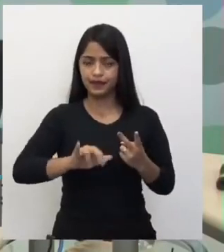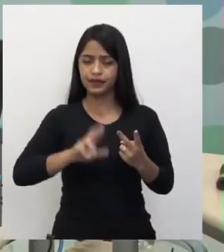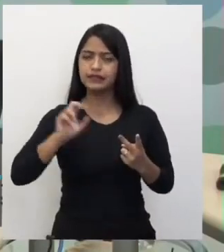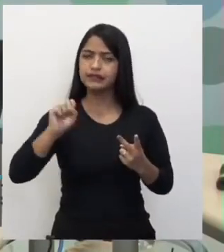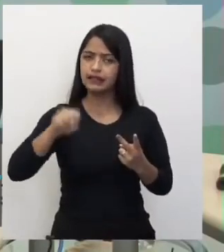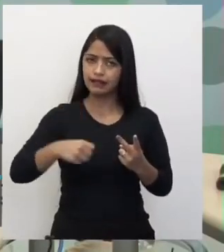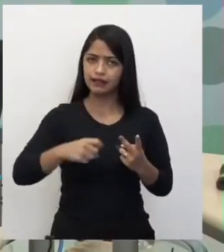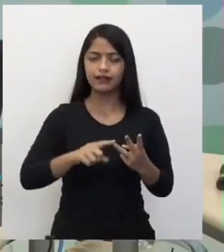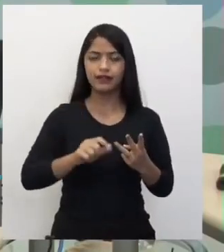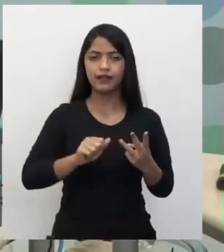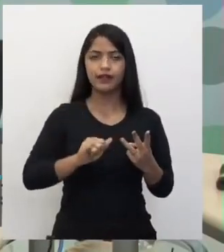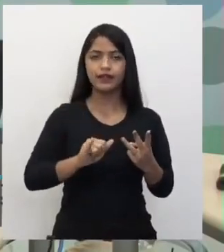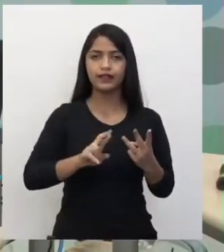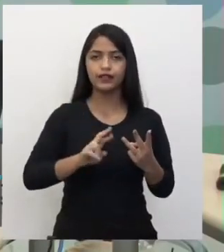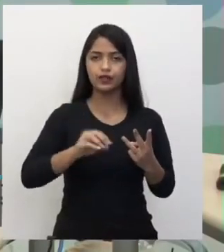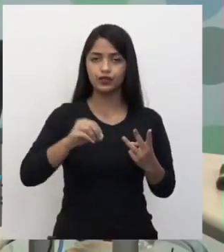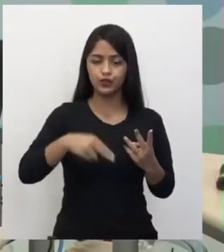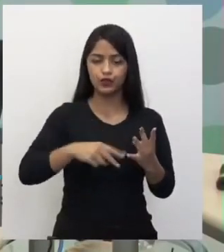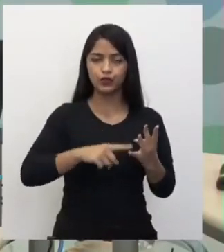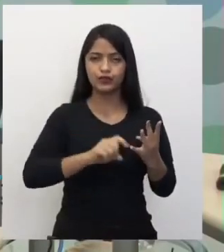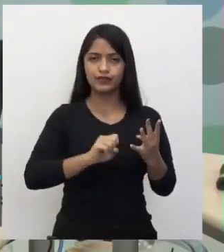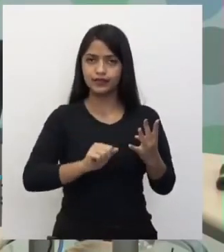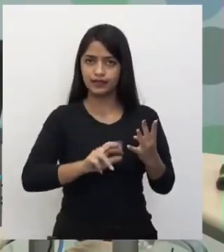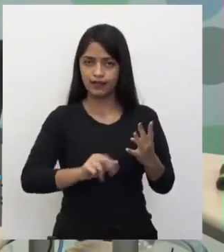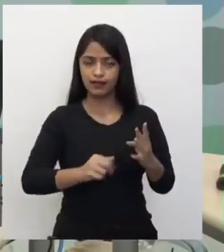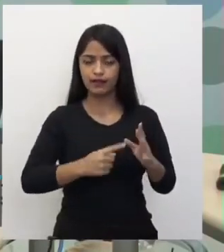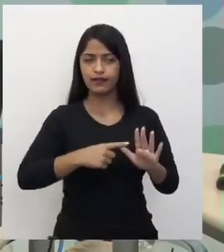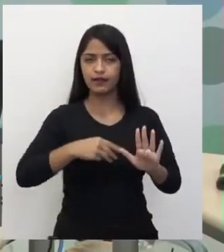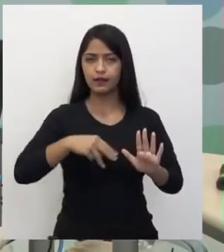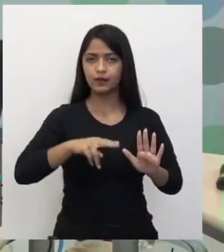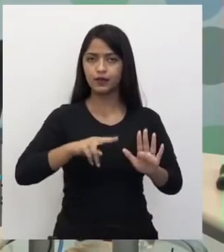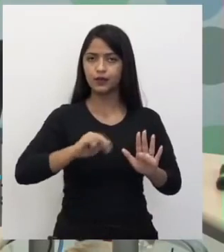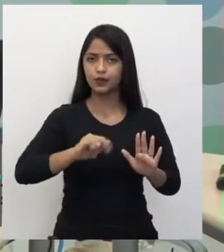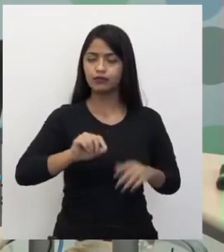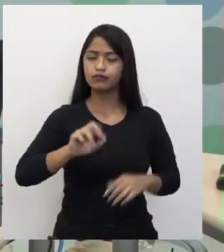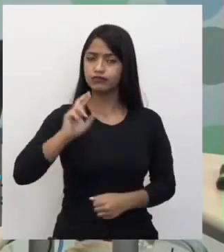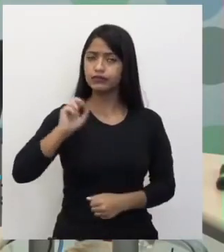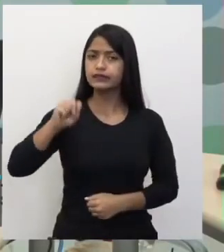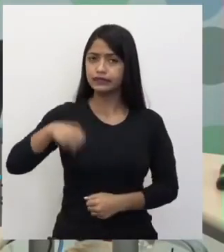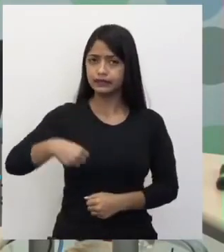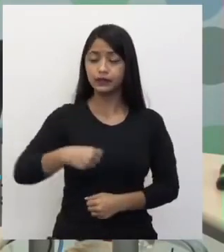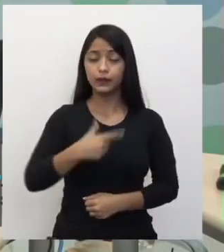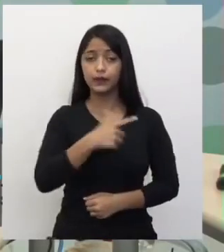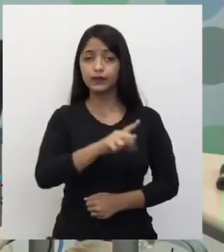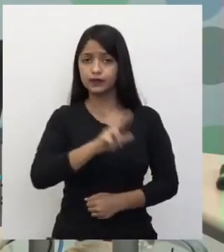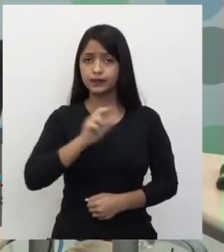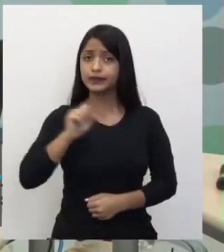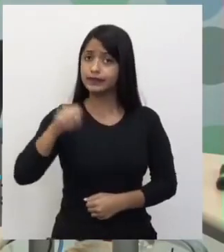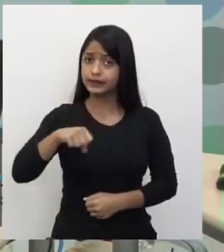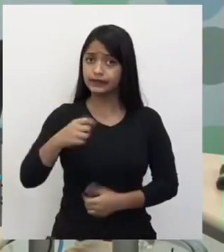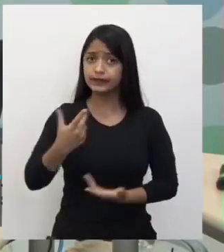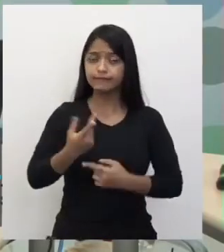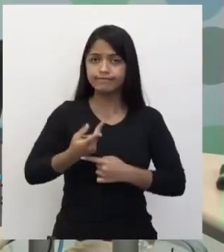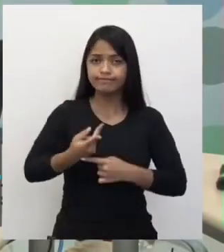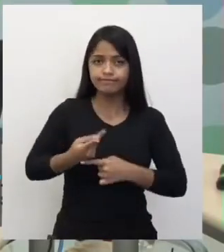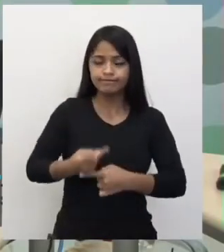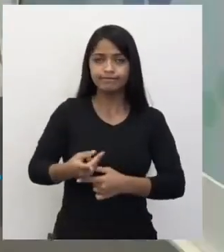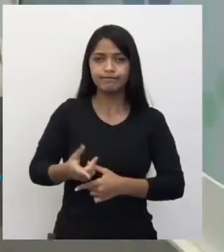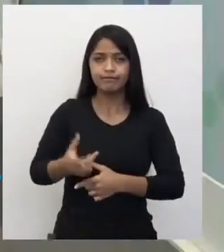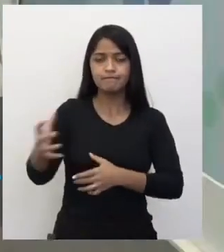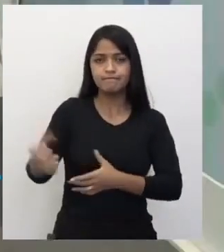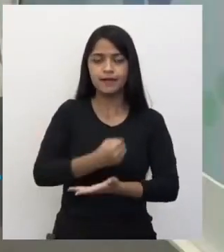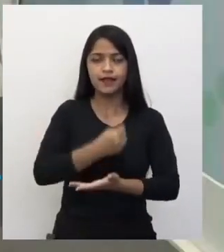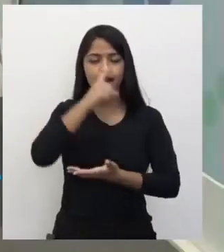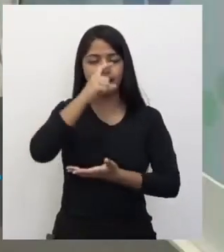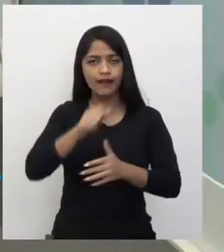a Ayrton, Sara e Murilo sim. A Emanuele, sim, a caça é ilegal e comércio de ararinhas. Aê,